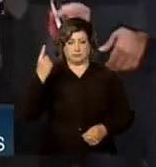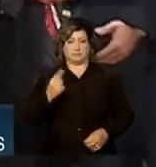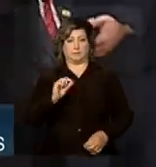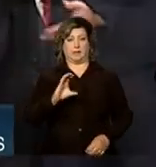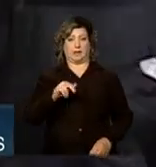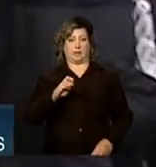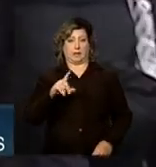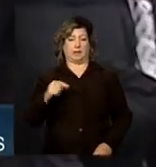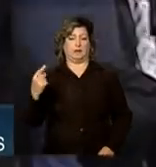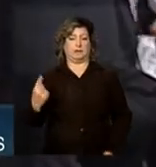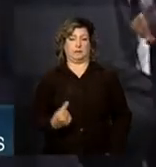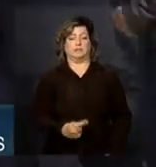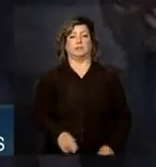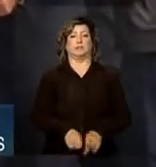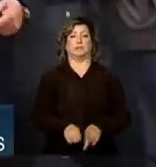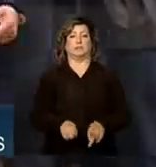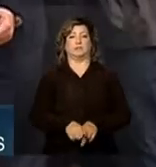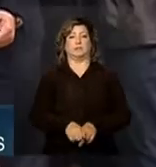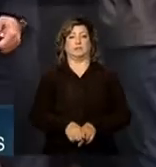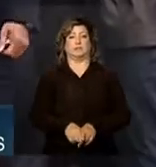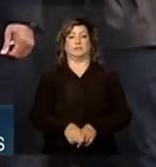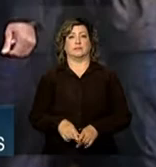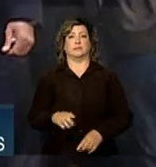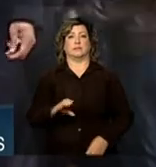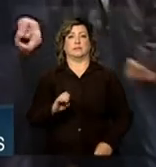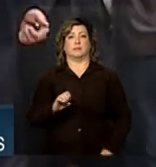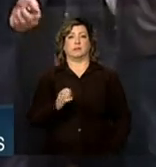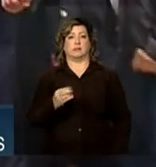Capitão, César Luiz Beneduzzi.